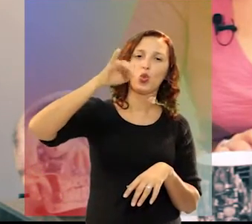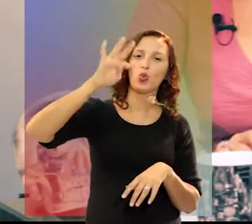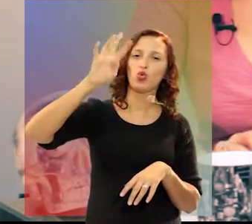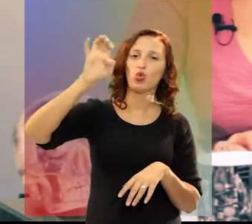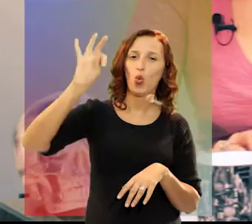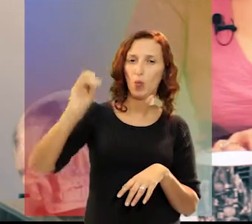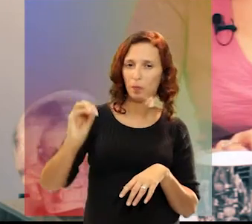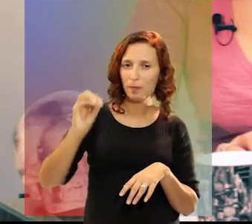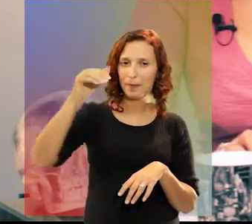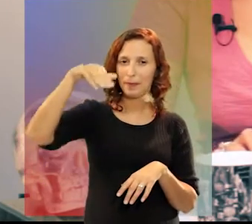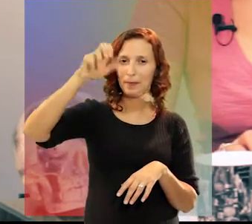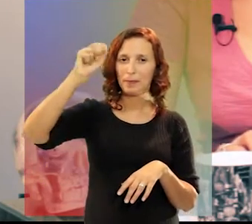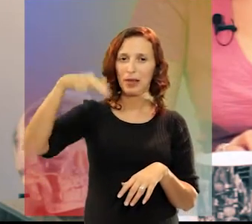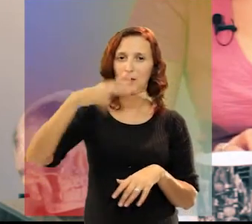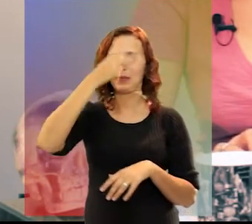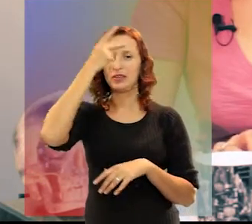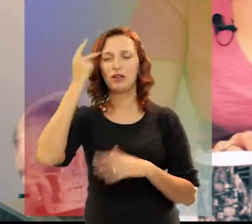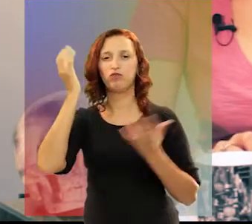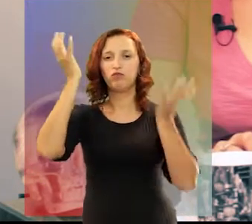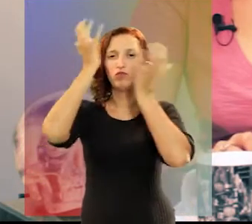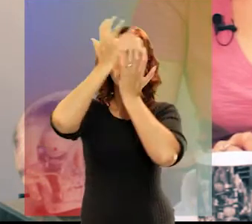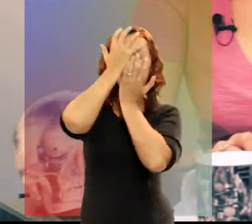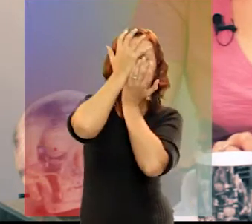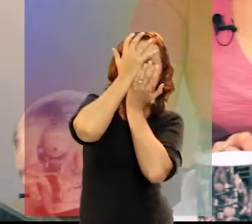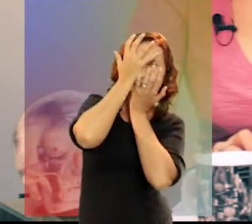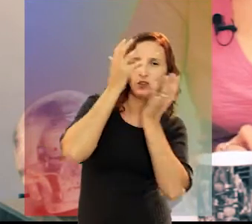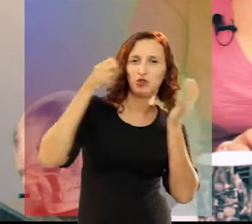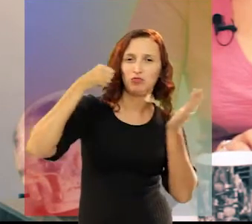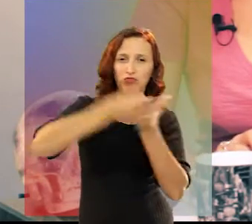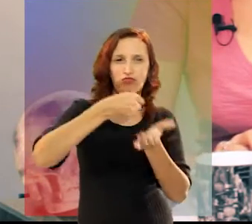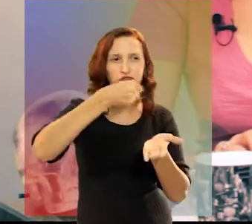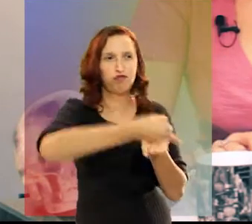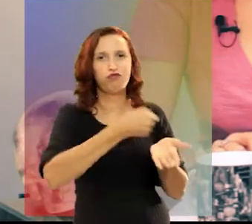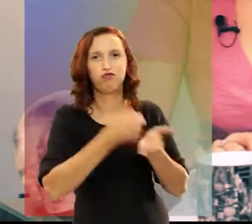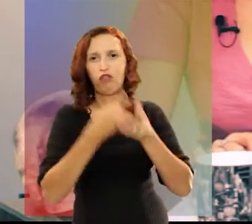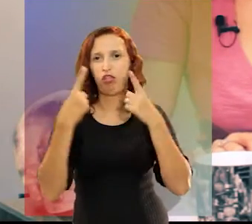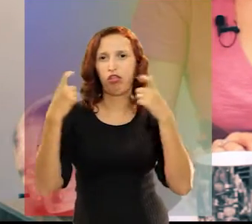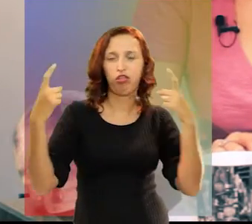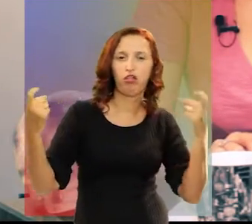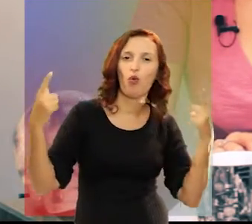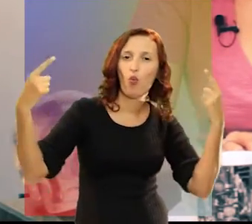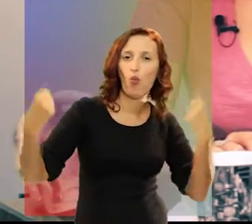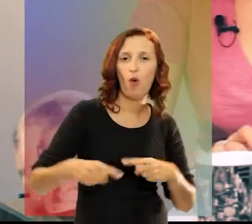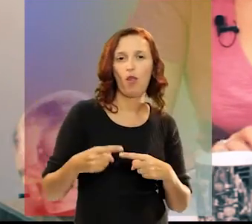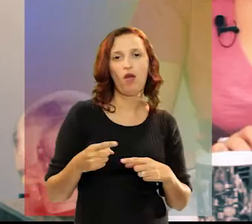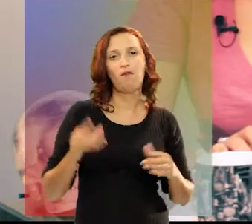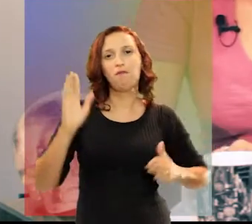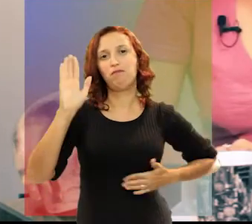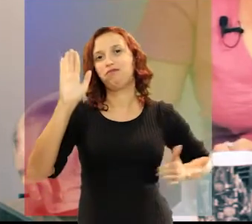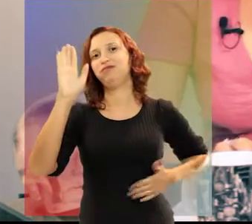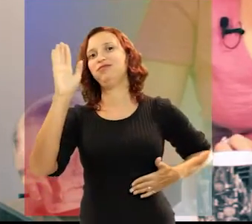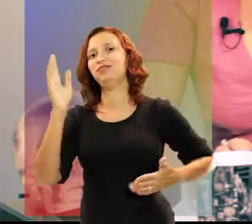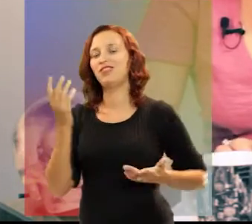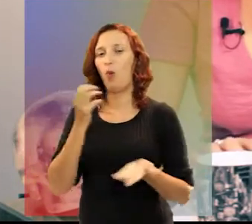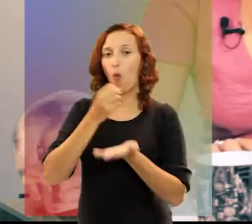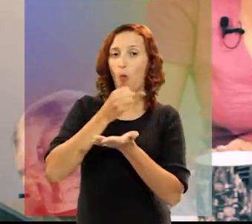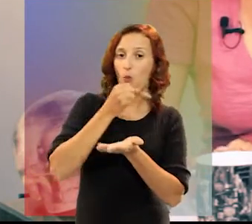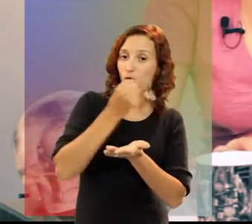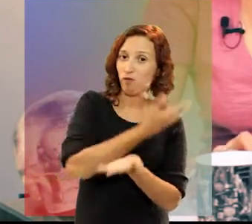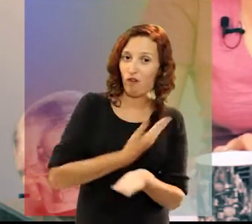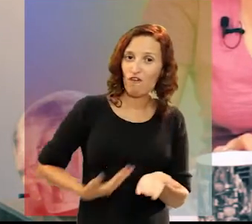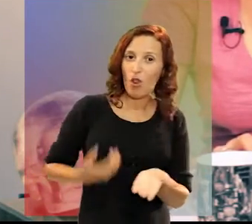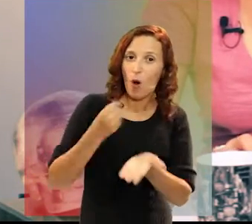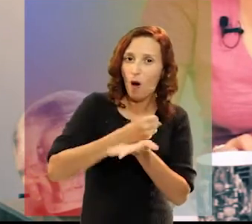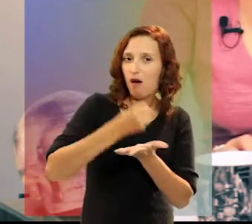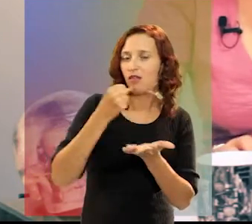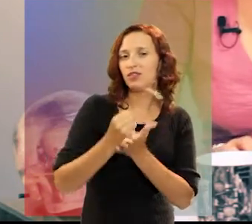que eram os caras, sabe, os tiozão gordão com as máscaras e dava nos bandidos. Mas eles acabaram limpando a população. Sim. O governo contrata